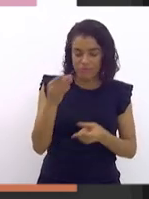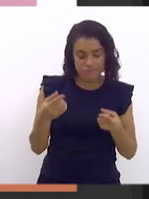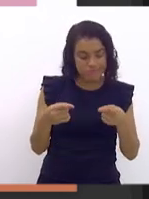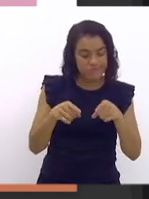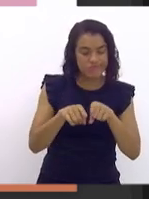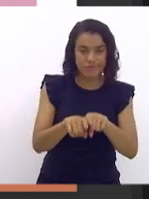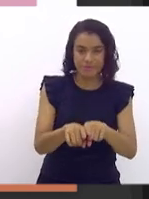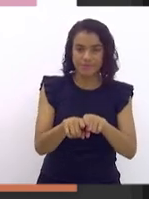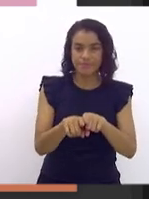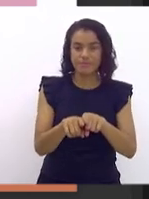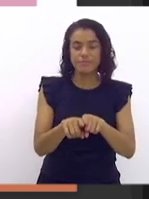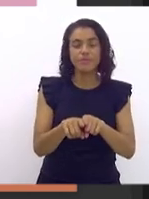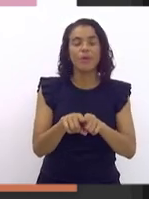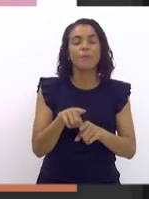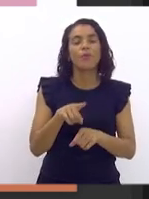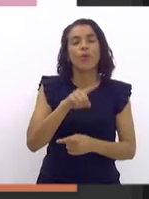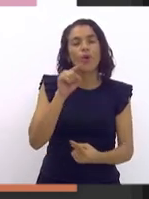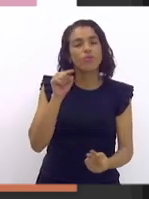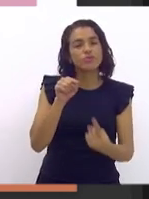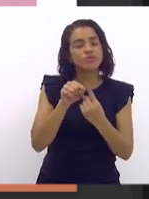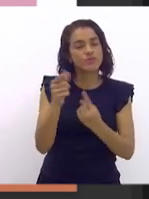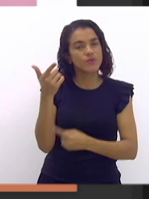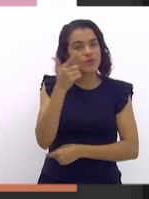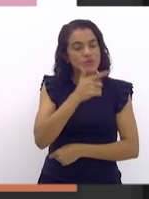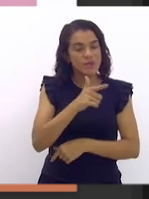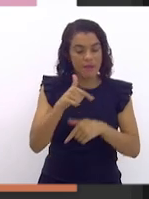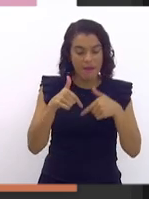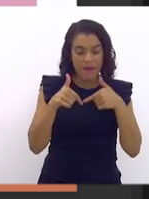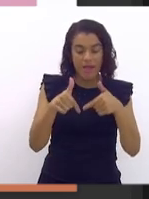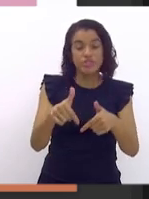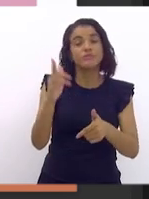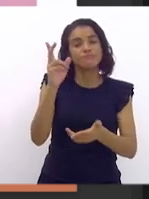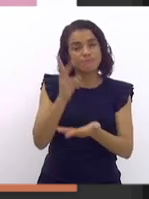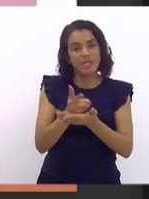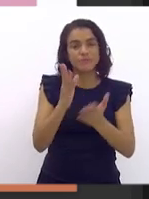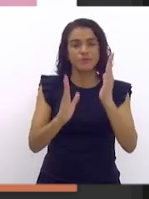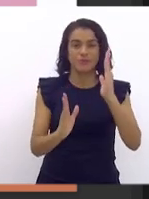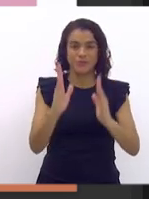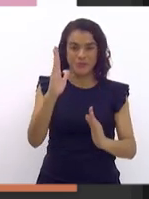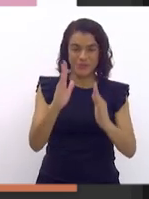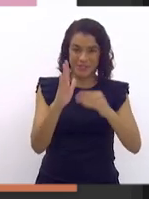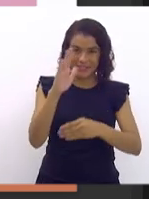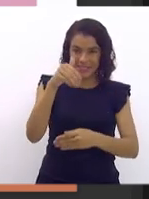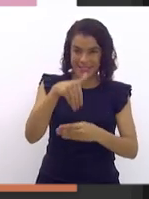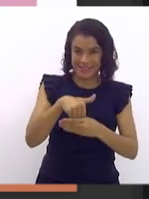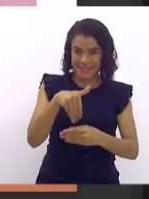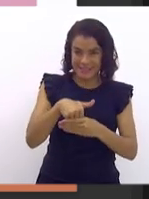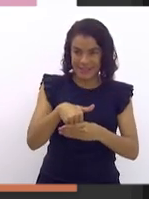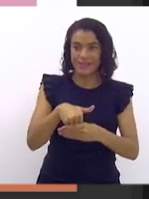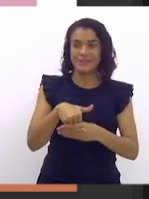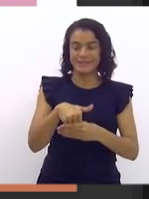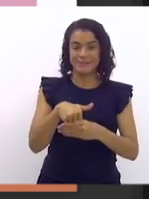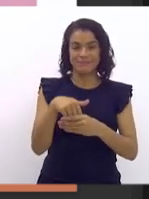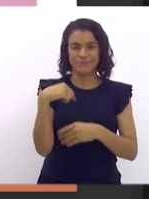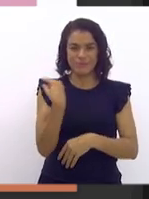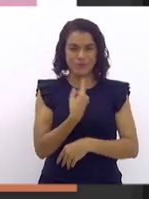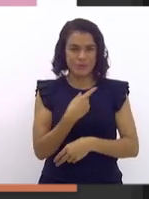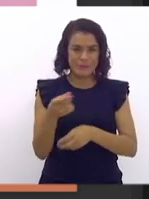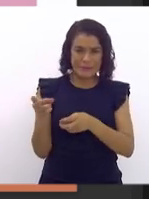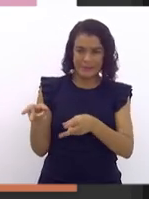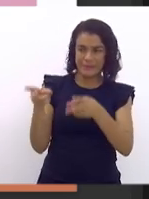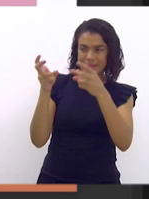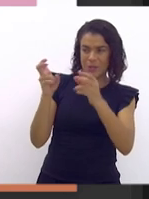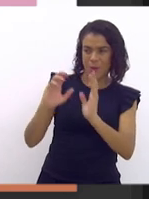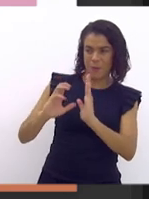para quê? Para que a gente tenha tempo de agir durante as eleições. Então, se durante as eleições nós percebemos, por